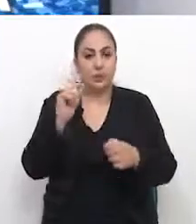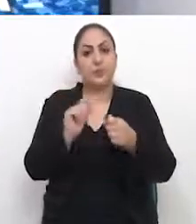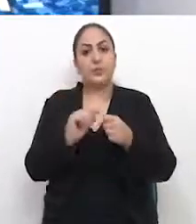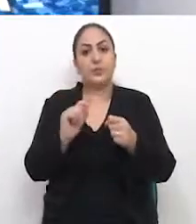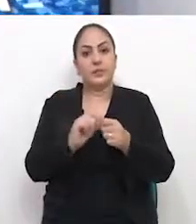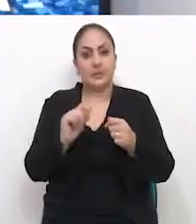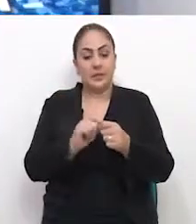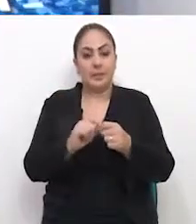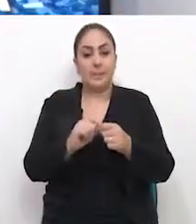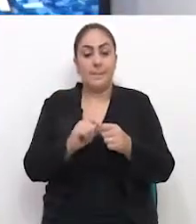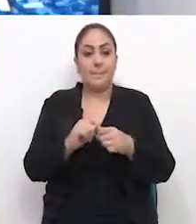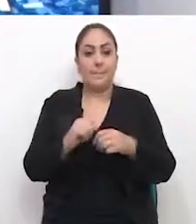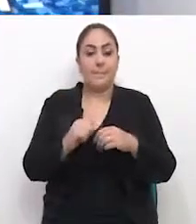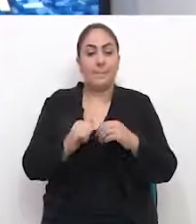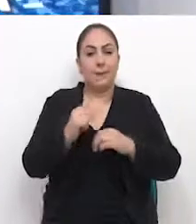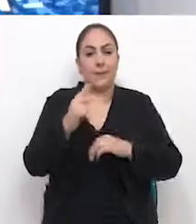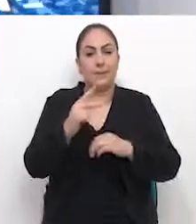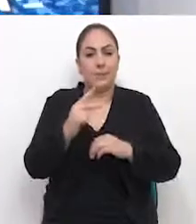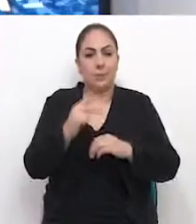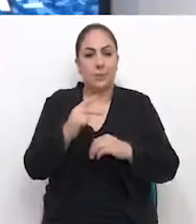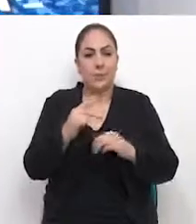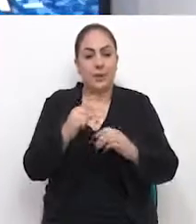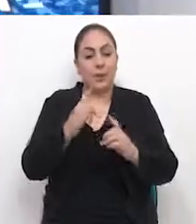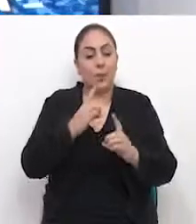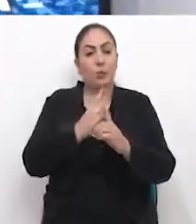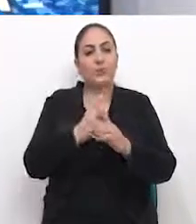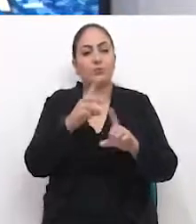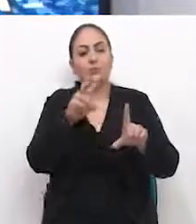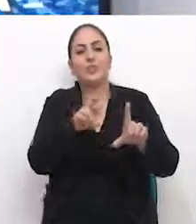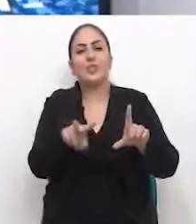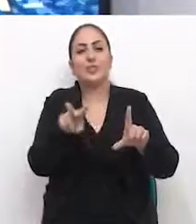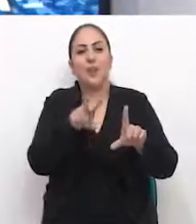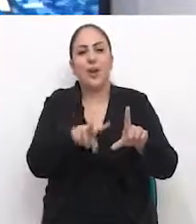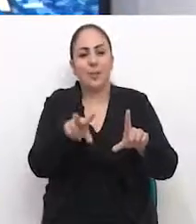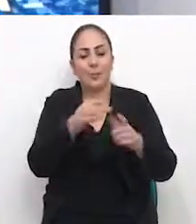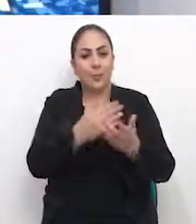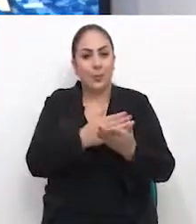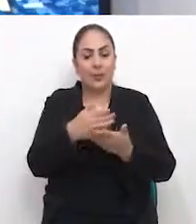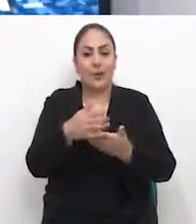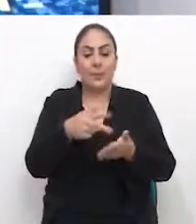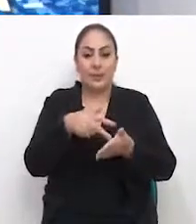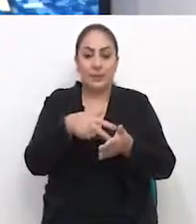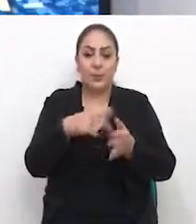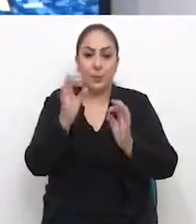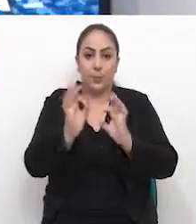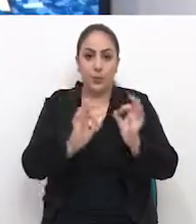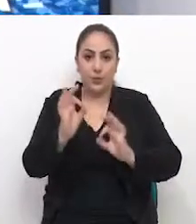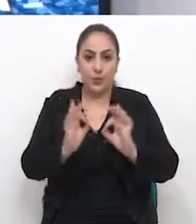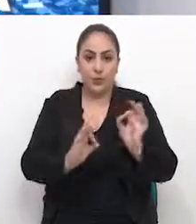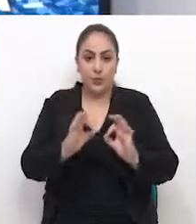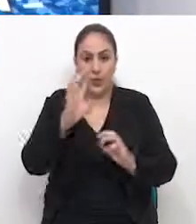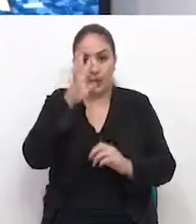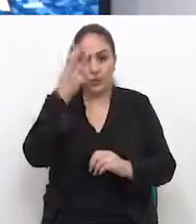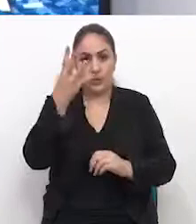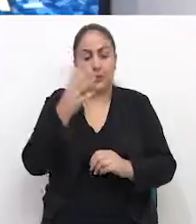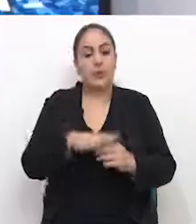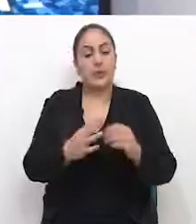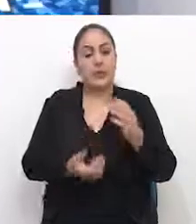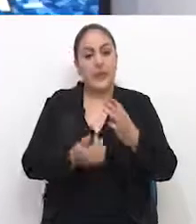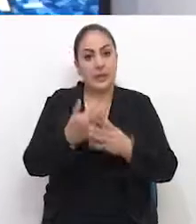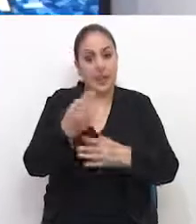Nesta semana, os vereadores realizaram mais uma sessão virtual. A plenária começou com a apresentação de um projeto